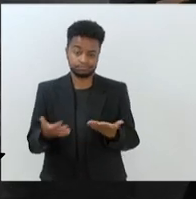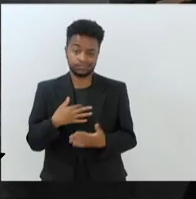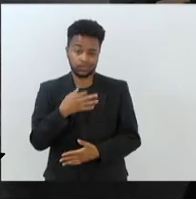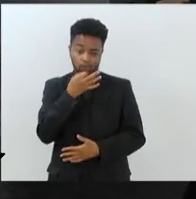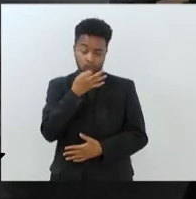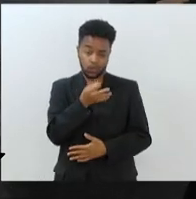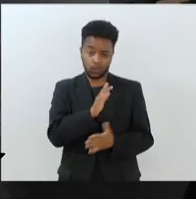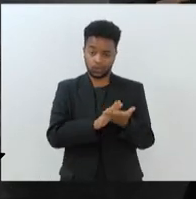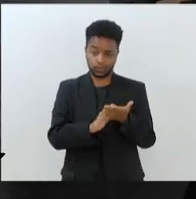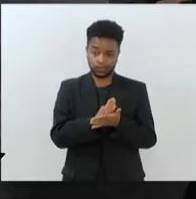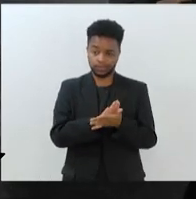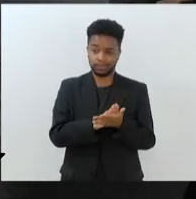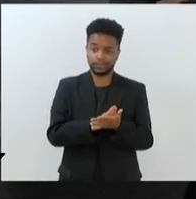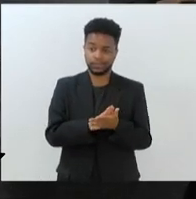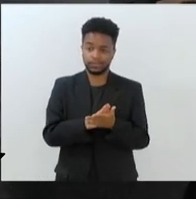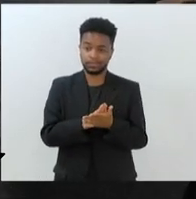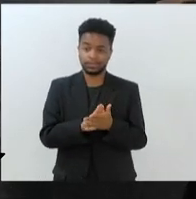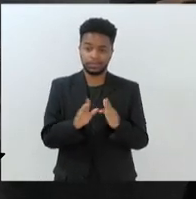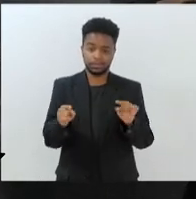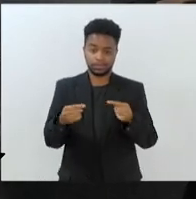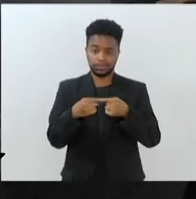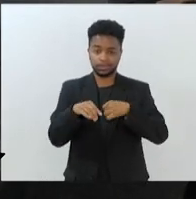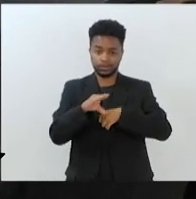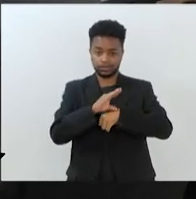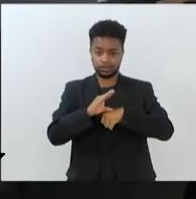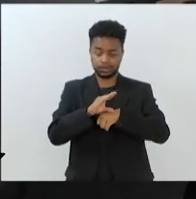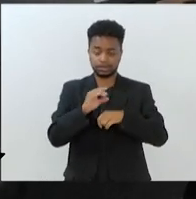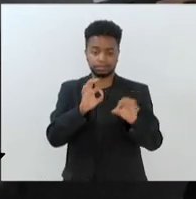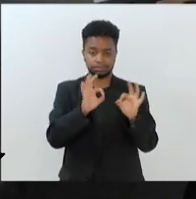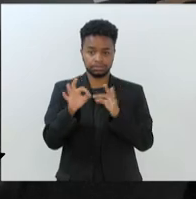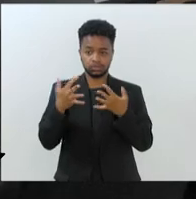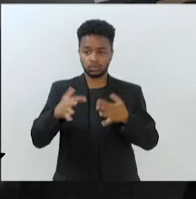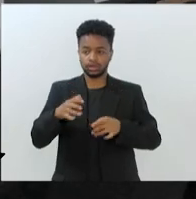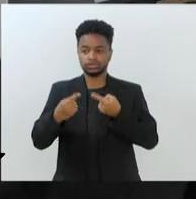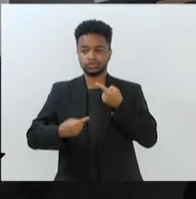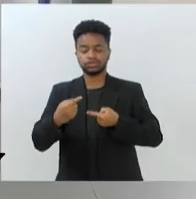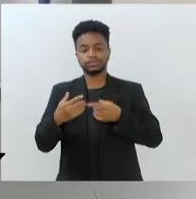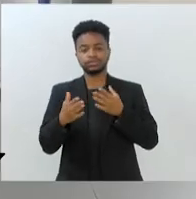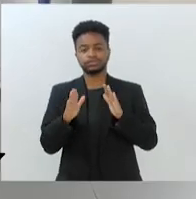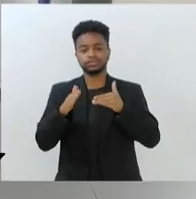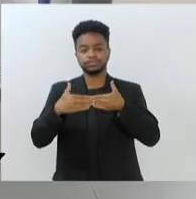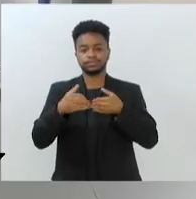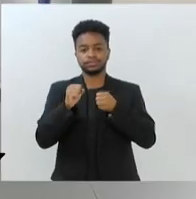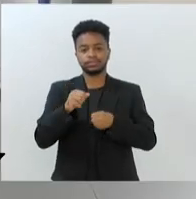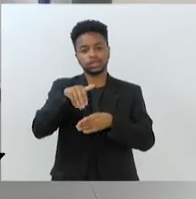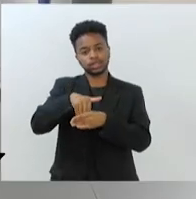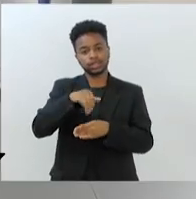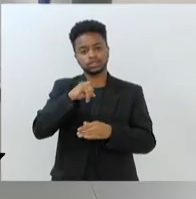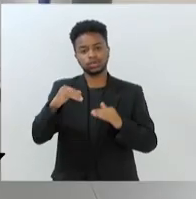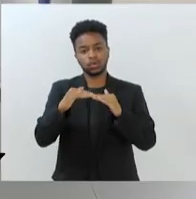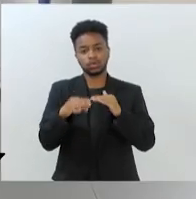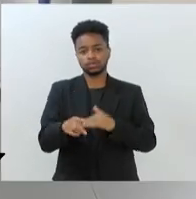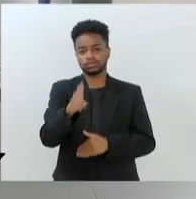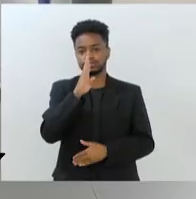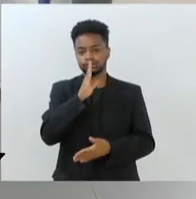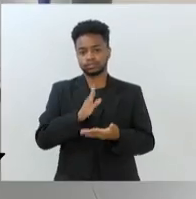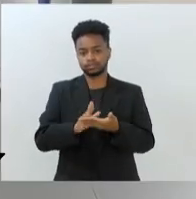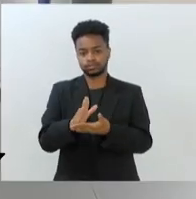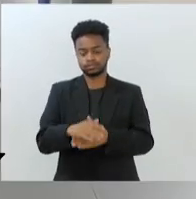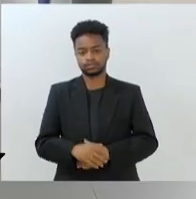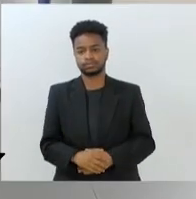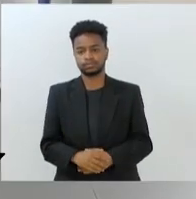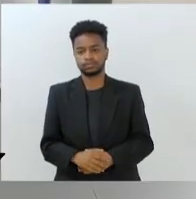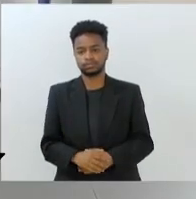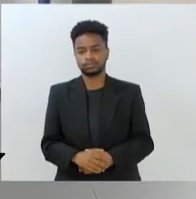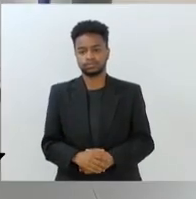parecer é pela constitucionalidade. Em discussão, não havendo o que queira discutir, encerrada a discussão, em votação, senhores que aprovam, permaneçam como estão,